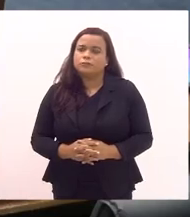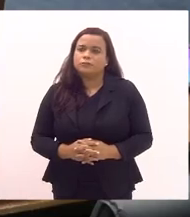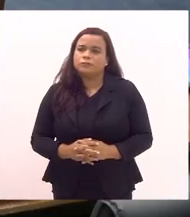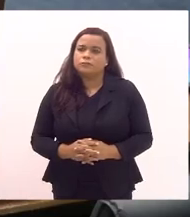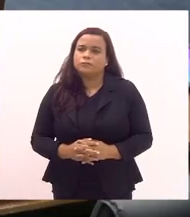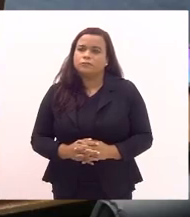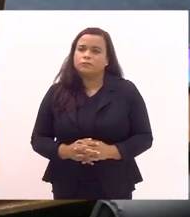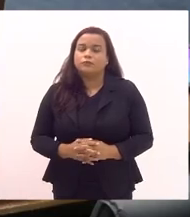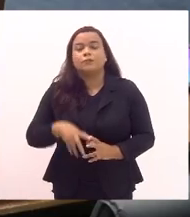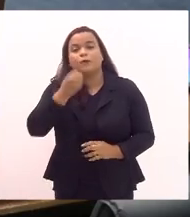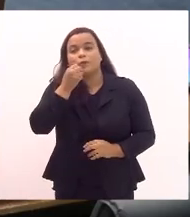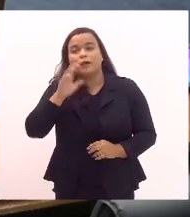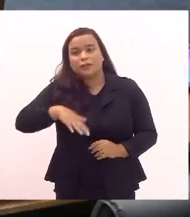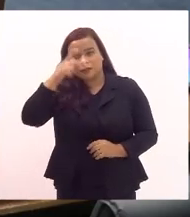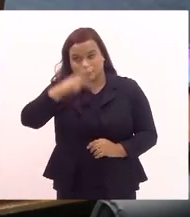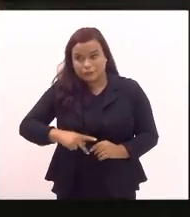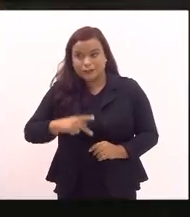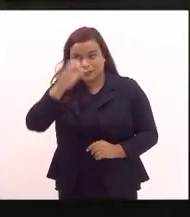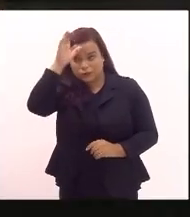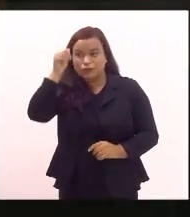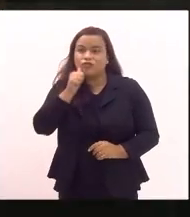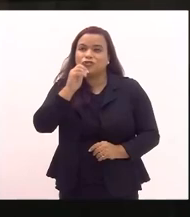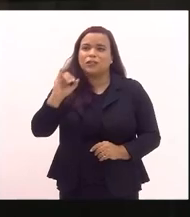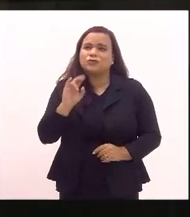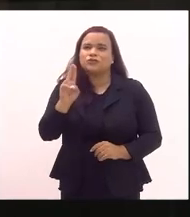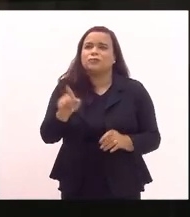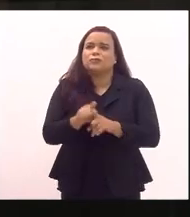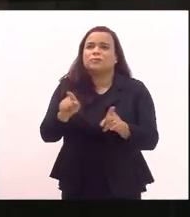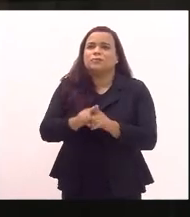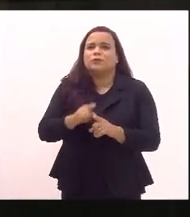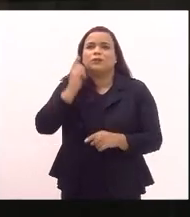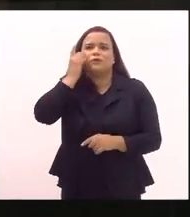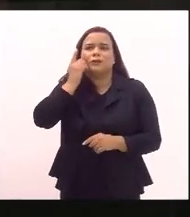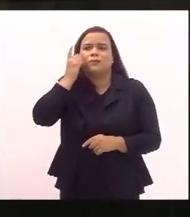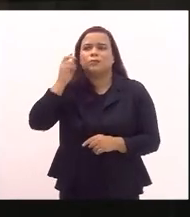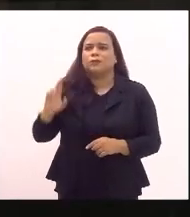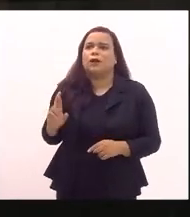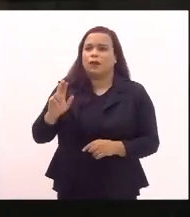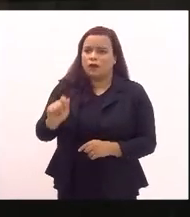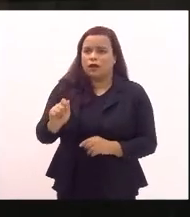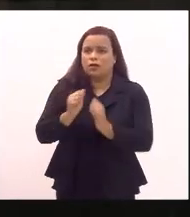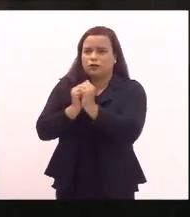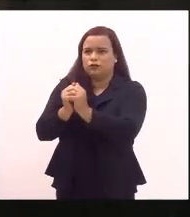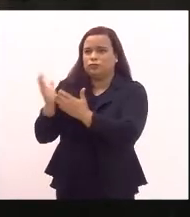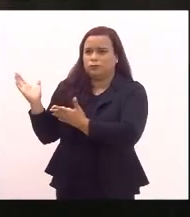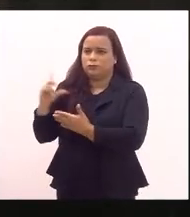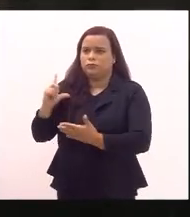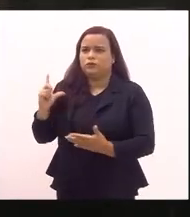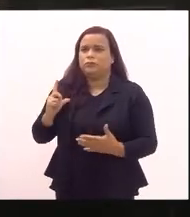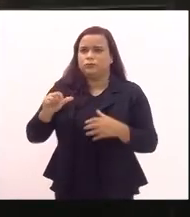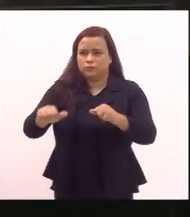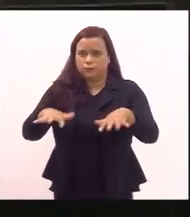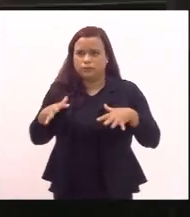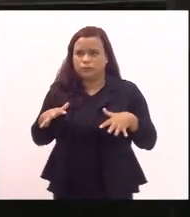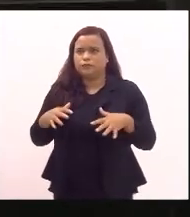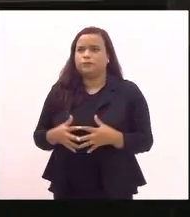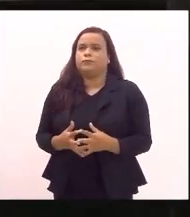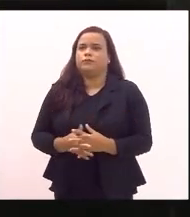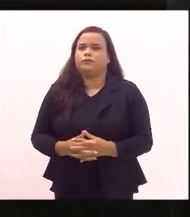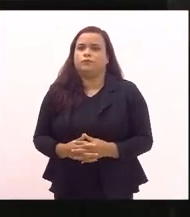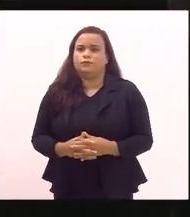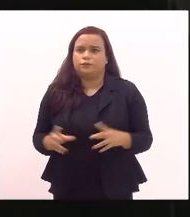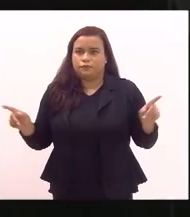Oi boa tarde presidente da tia Ju Deputado Rodrigo Amorim que ainda se encontra em plenário